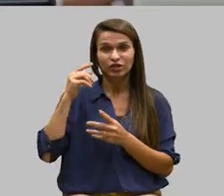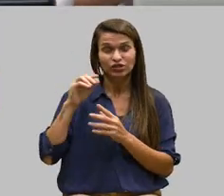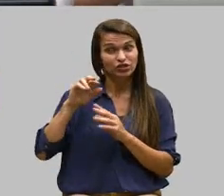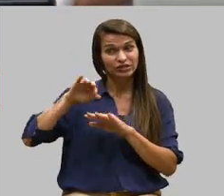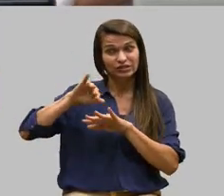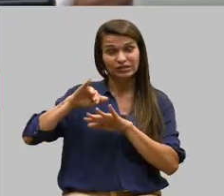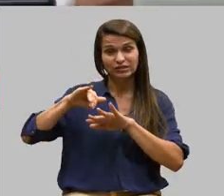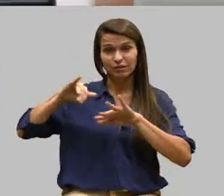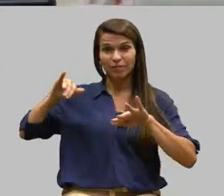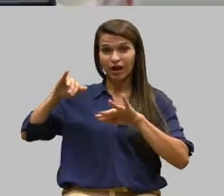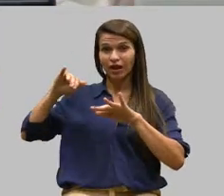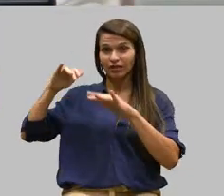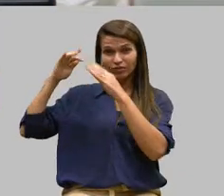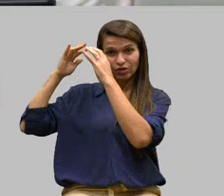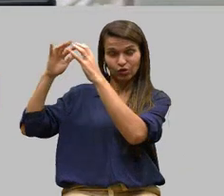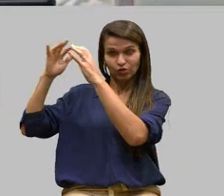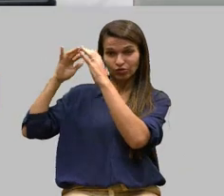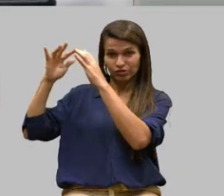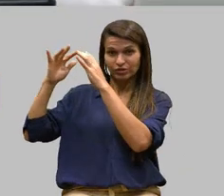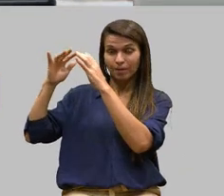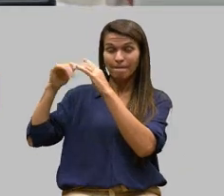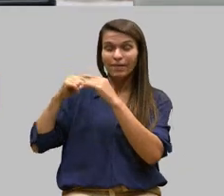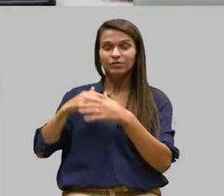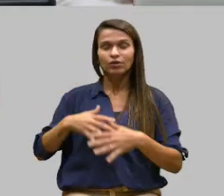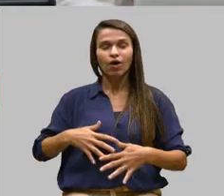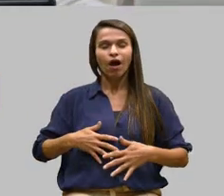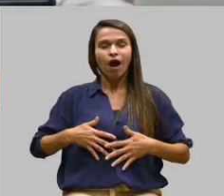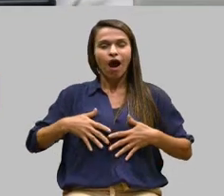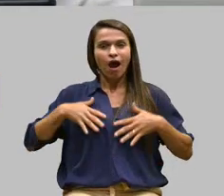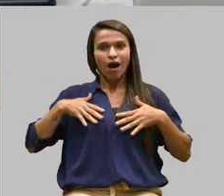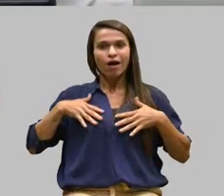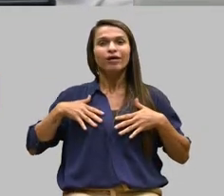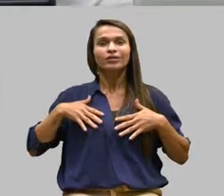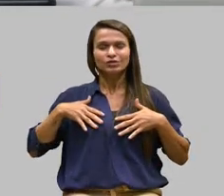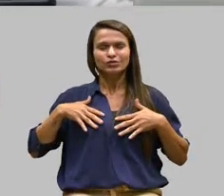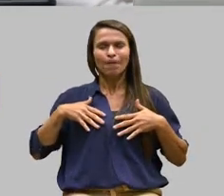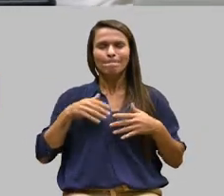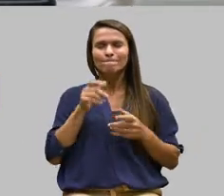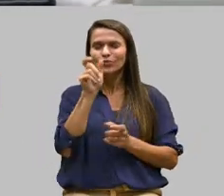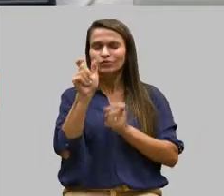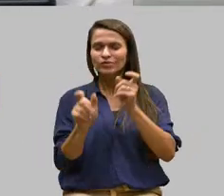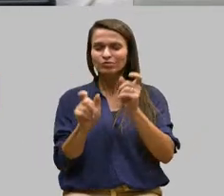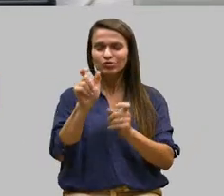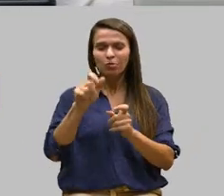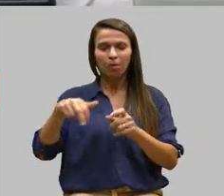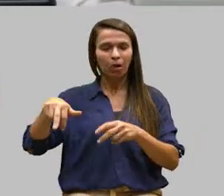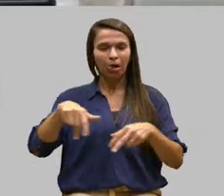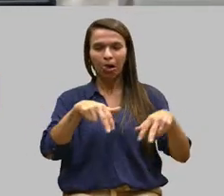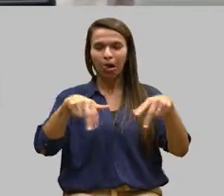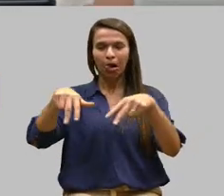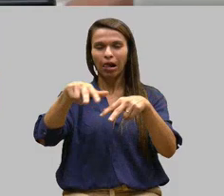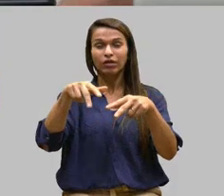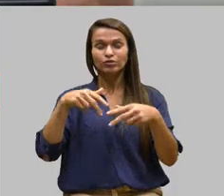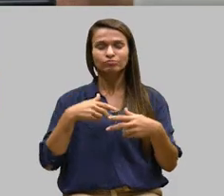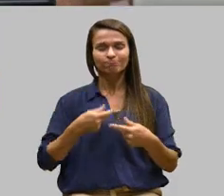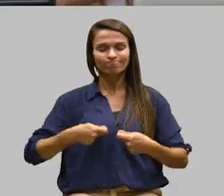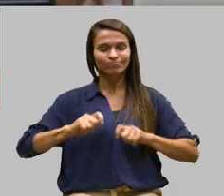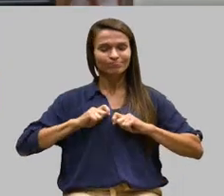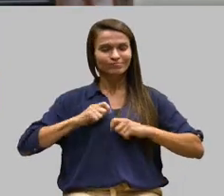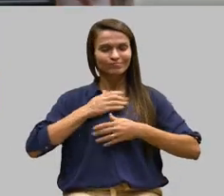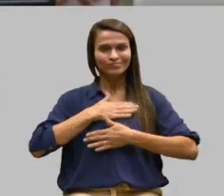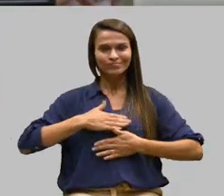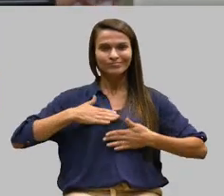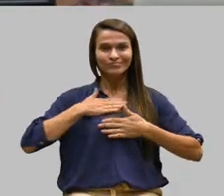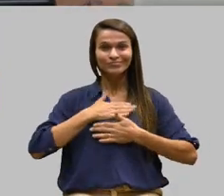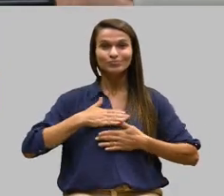intelectual Mas tive a honra de colocar muitos deficientes para deambular aquilo para mim era muito prazeroso talvez